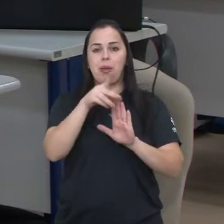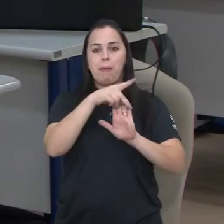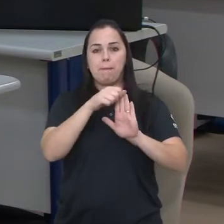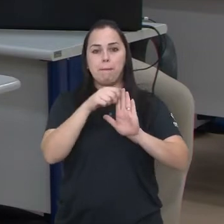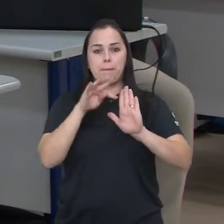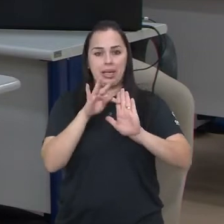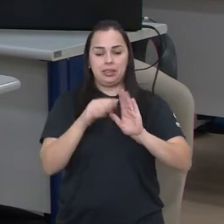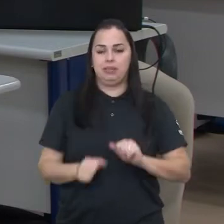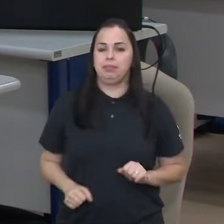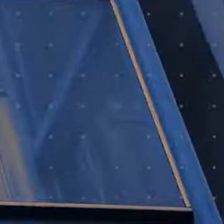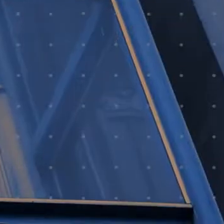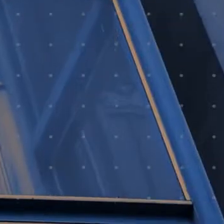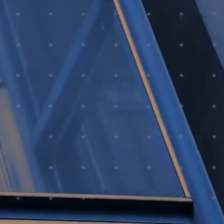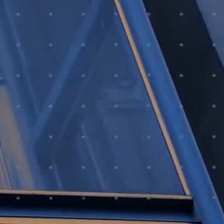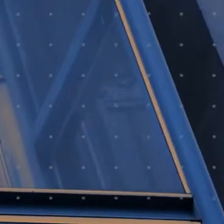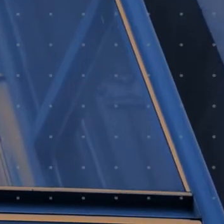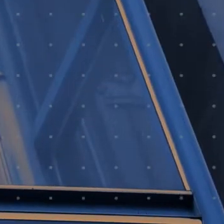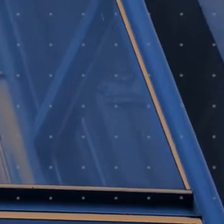no PAT de São José.